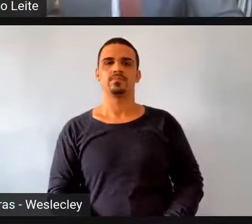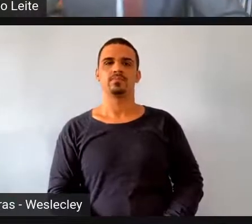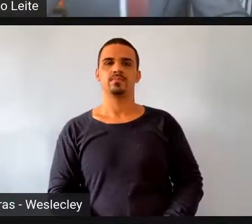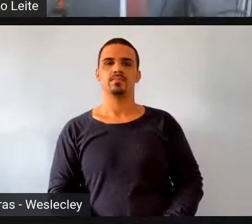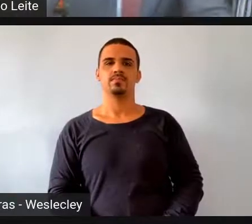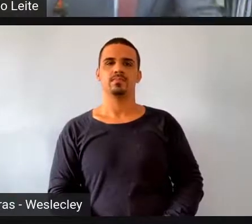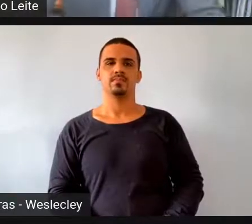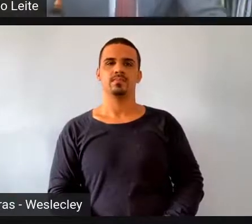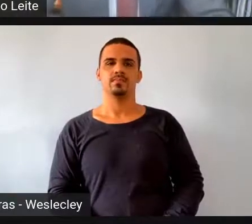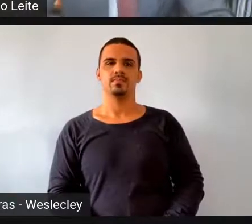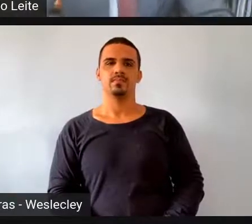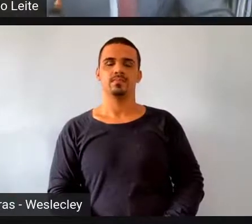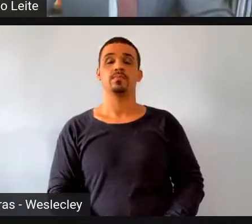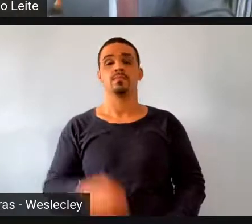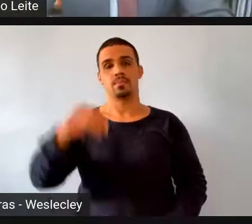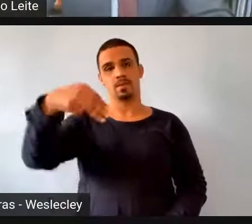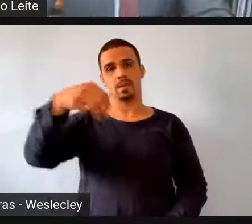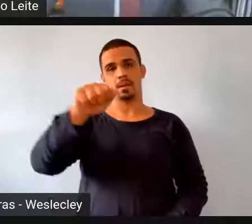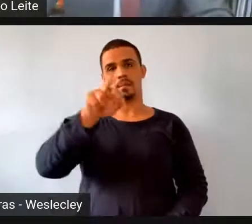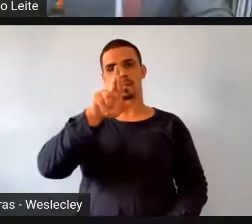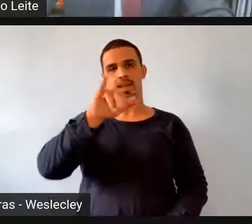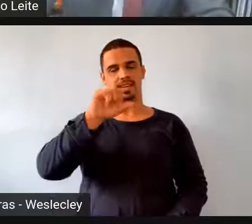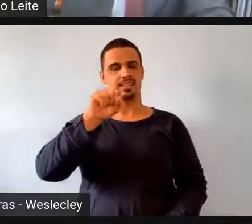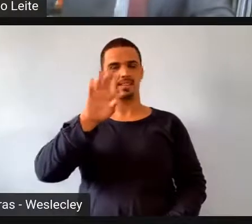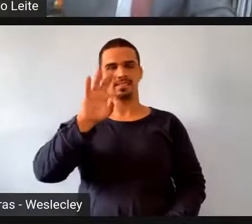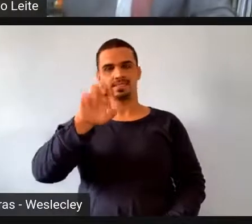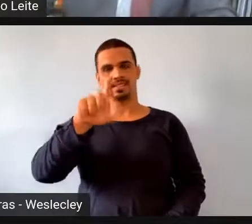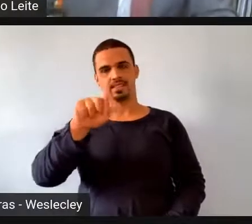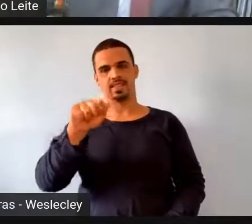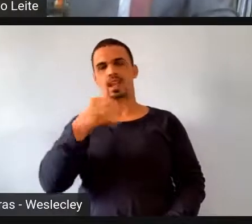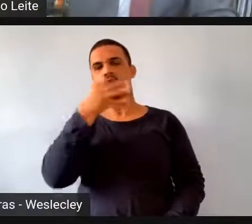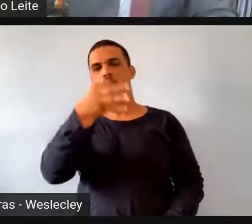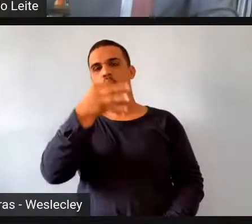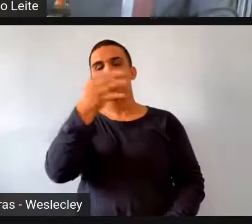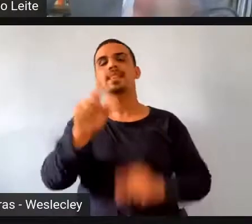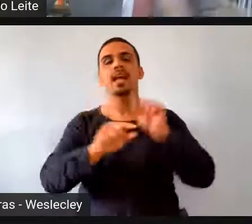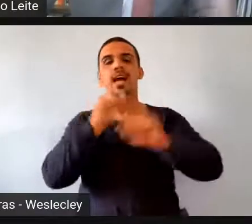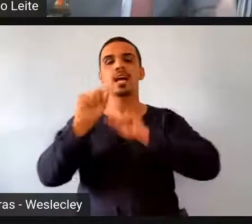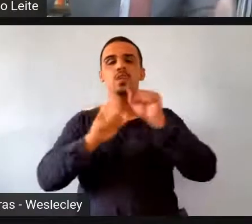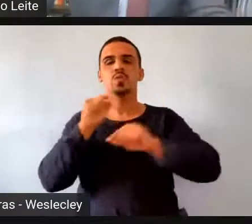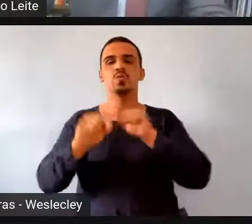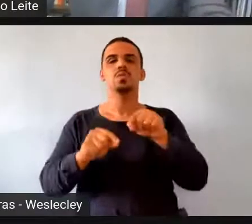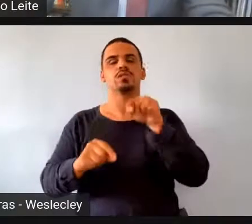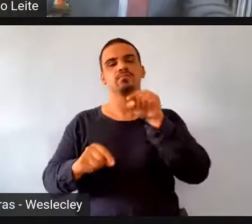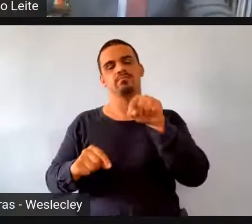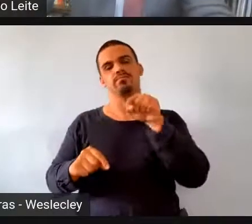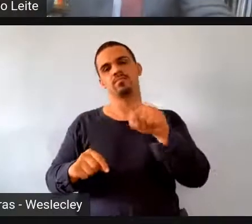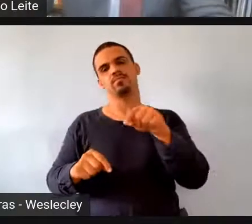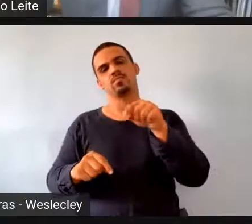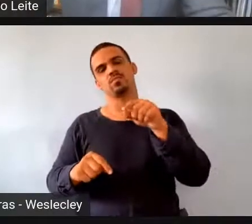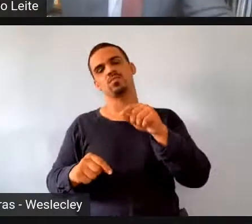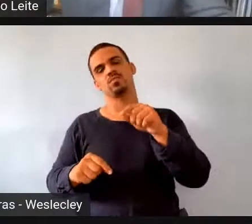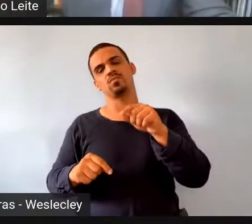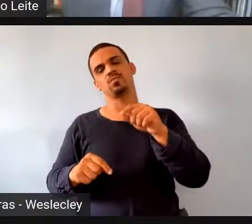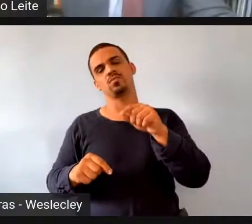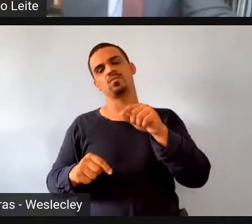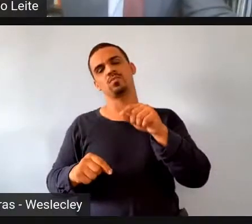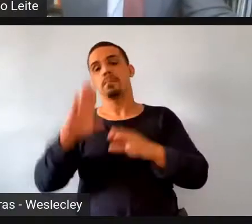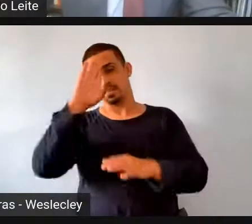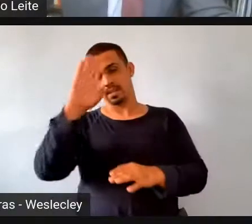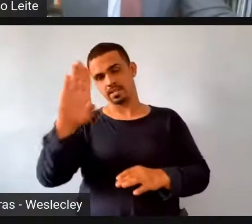a Maristela Santana, ela faz um comentário bastante procedente. Ela diz que uma das principais